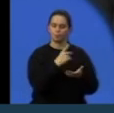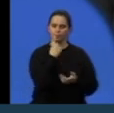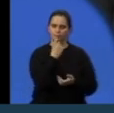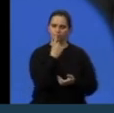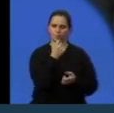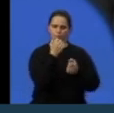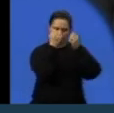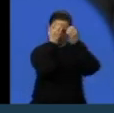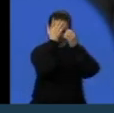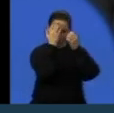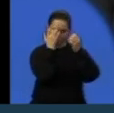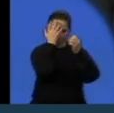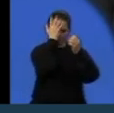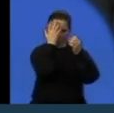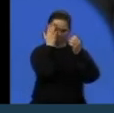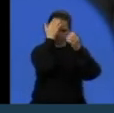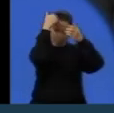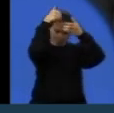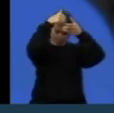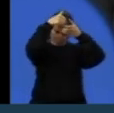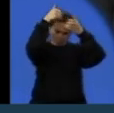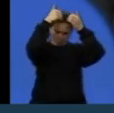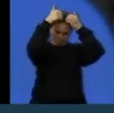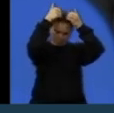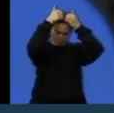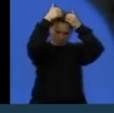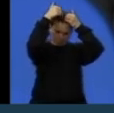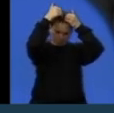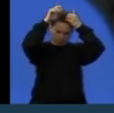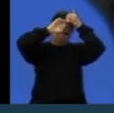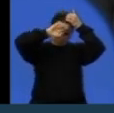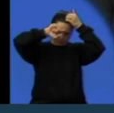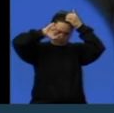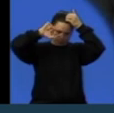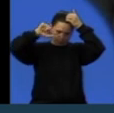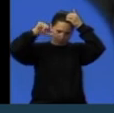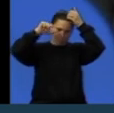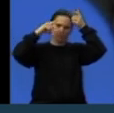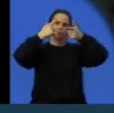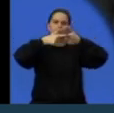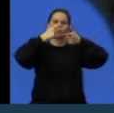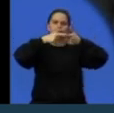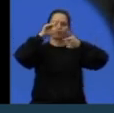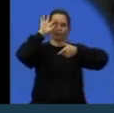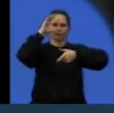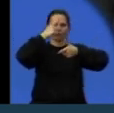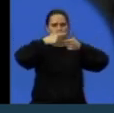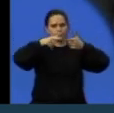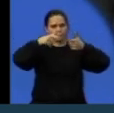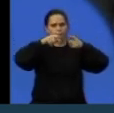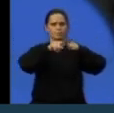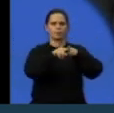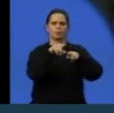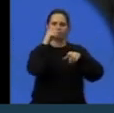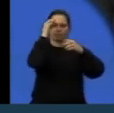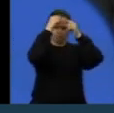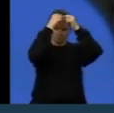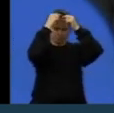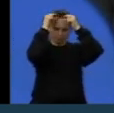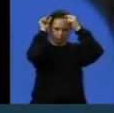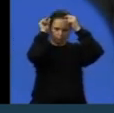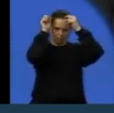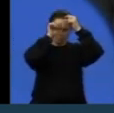uma determinada área do cérebro e tem diferentes causas, presente aluno. Malformação arterial